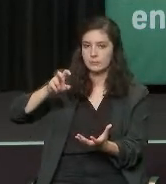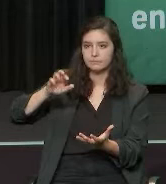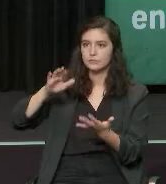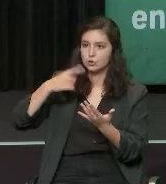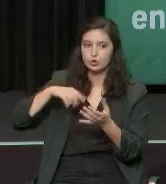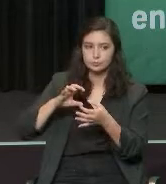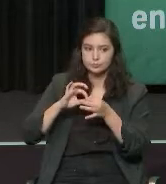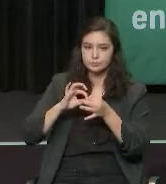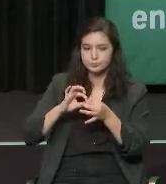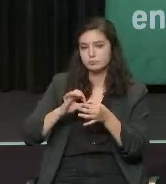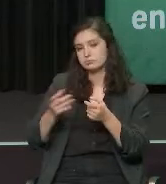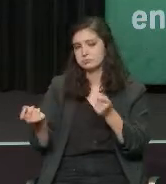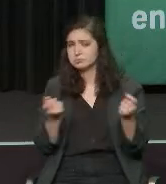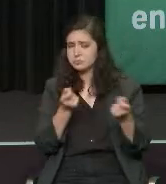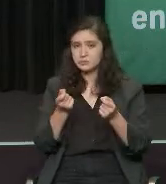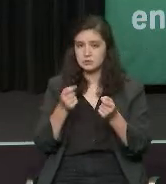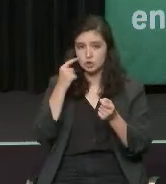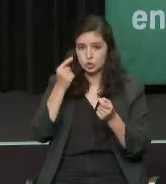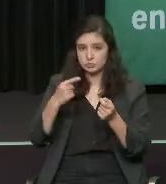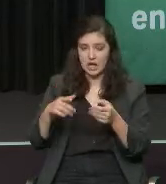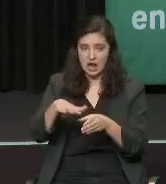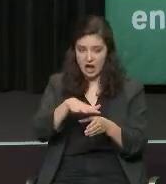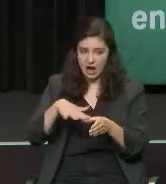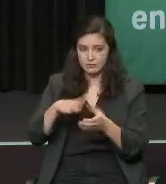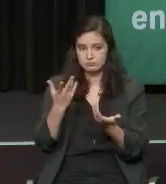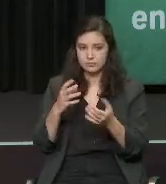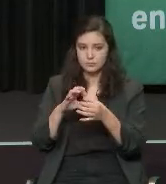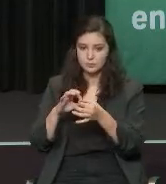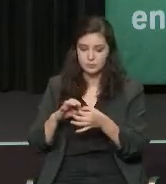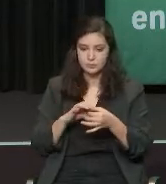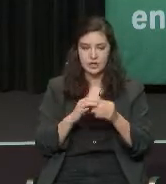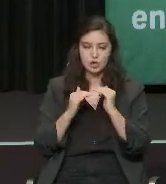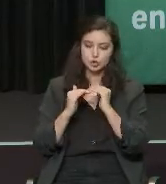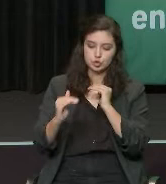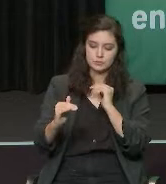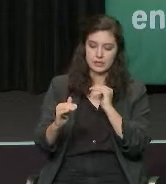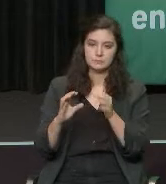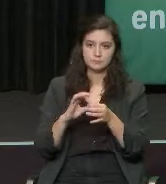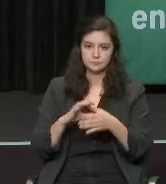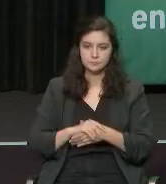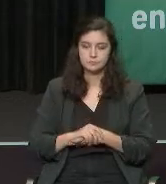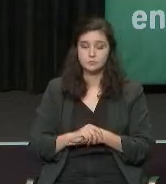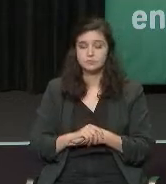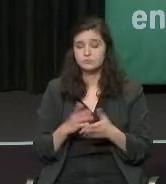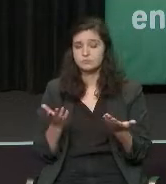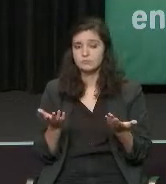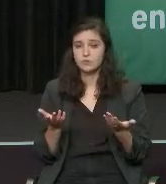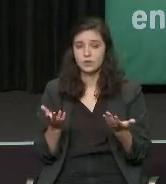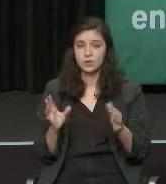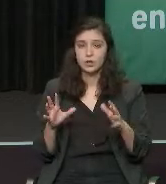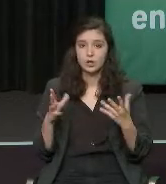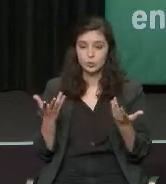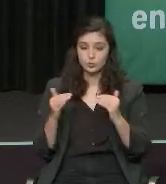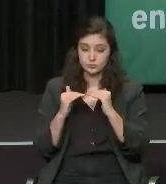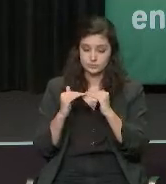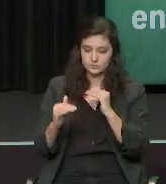Terra, foi um dos temas que achamos que deveria ser abordado, nomeadamente no que diz respeito à